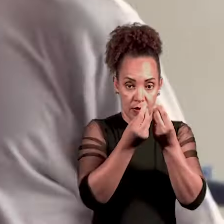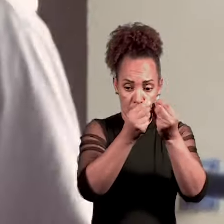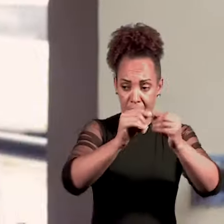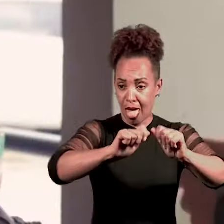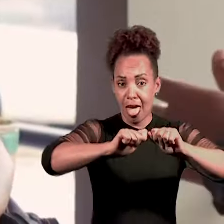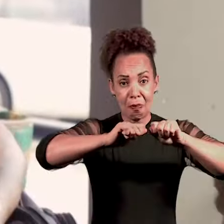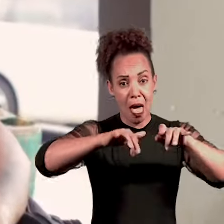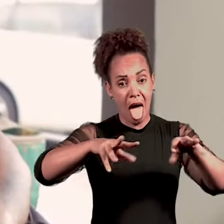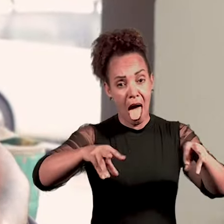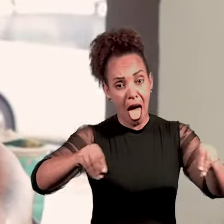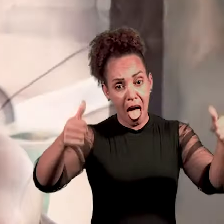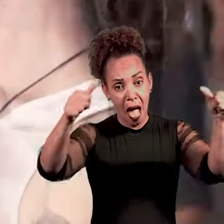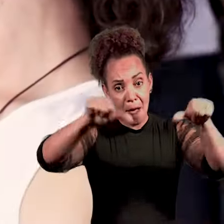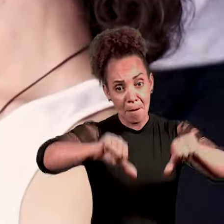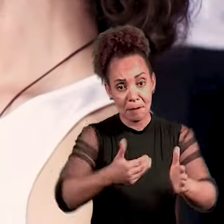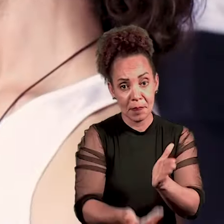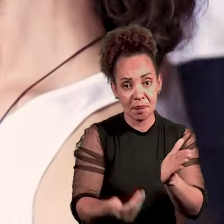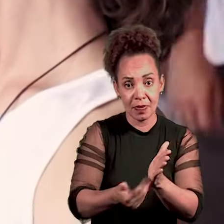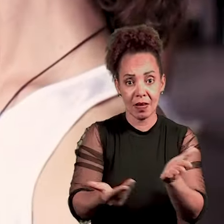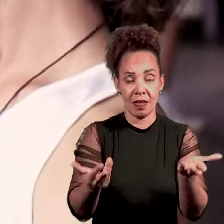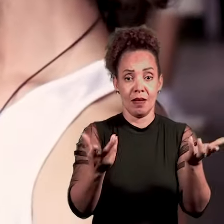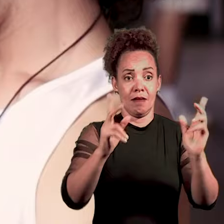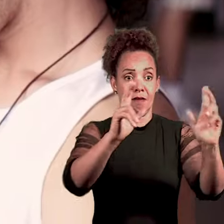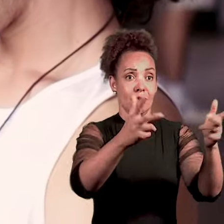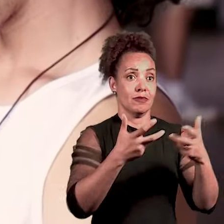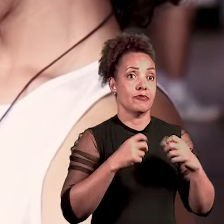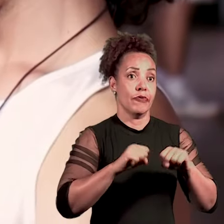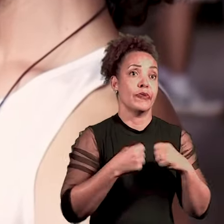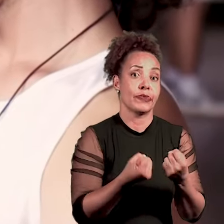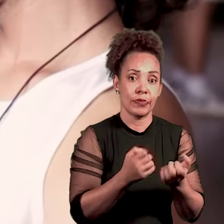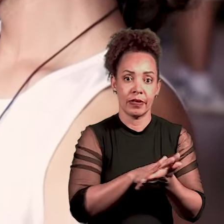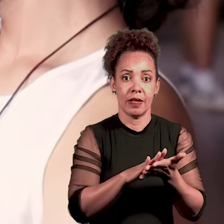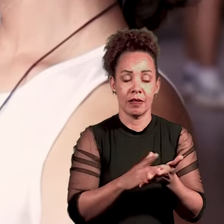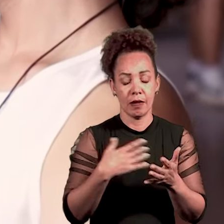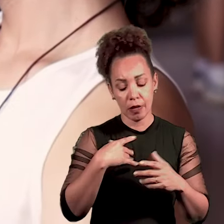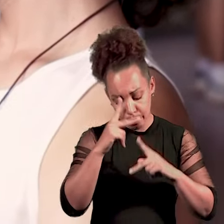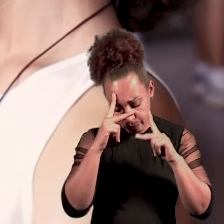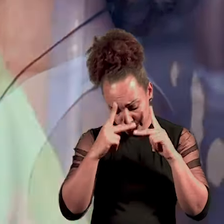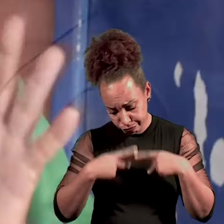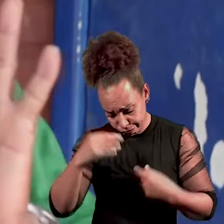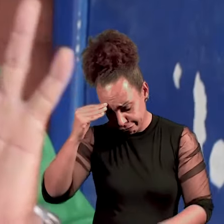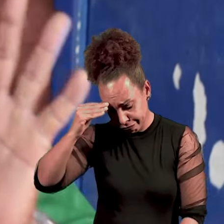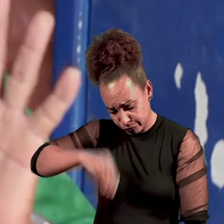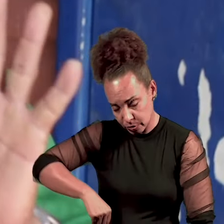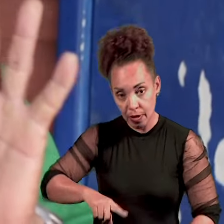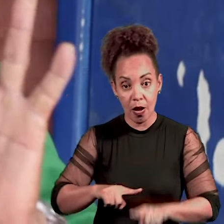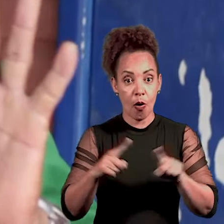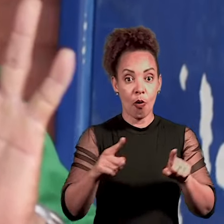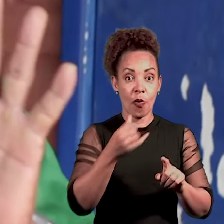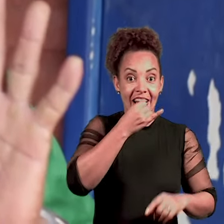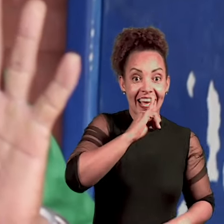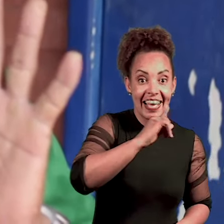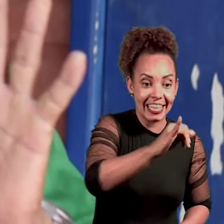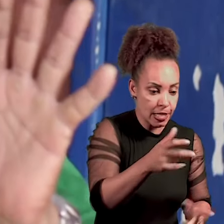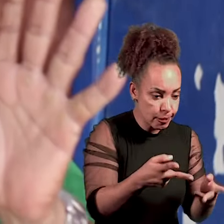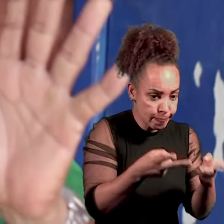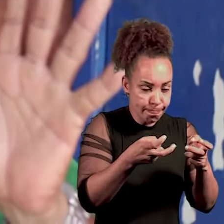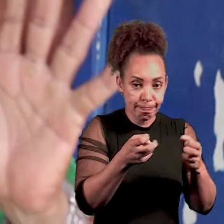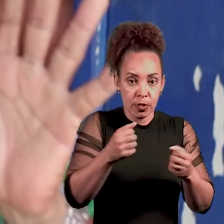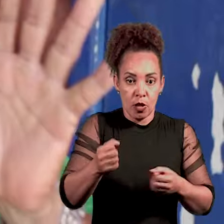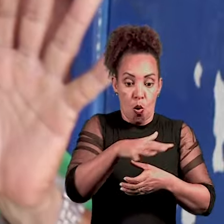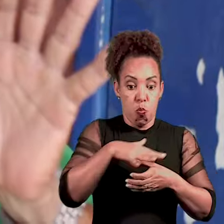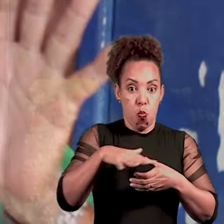investida sendo dissipada em um esforço não recompensado e resignado dizer desisto, ou perceber